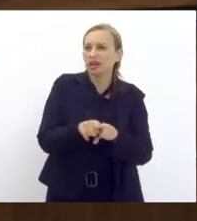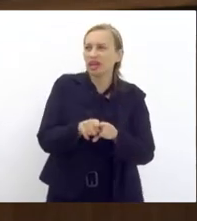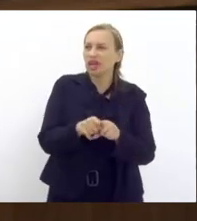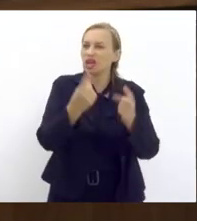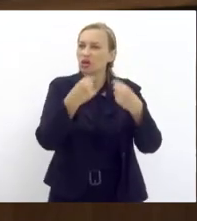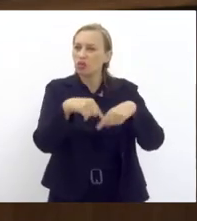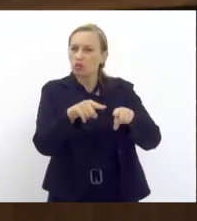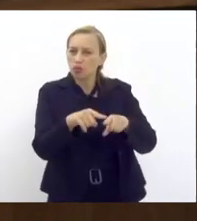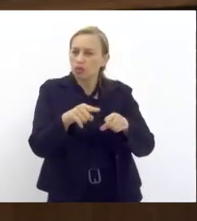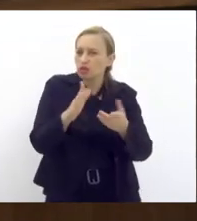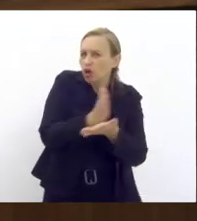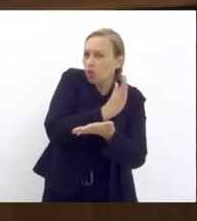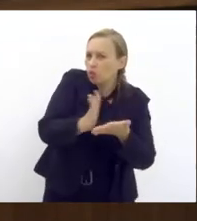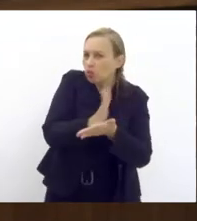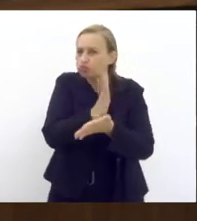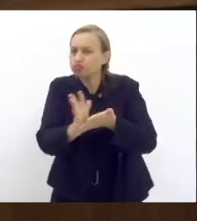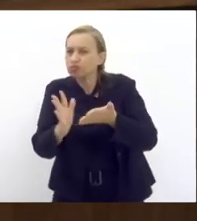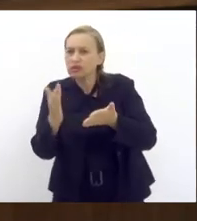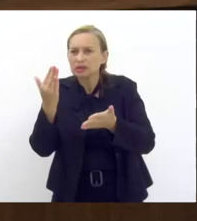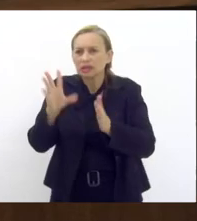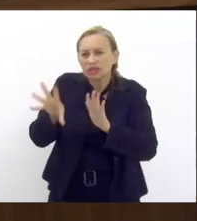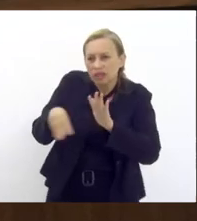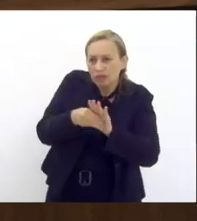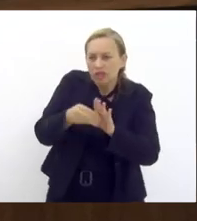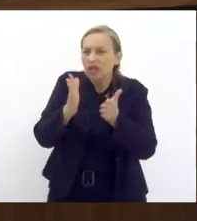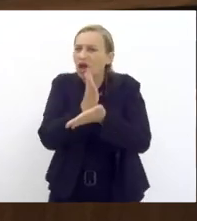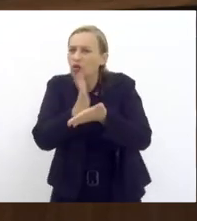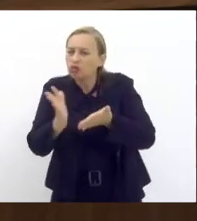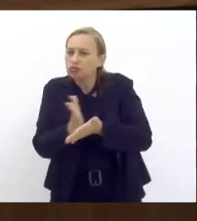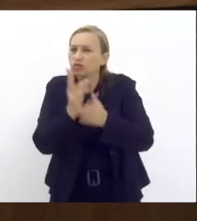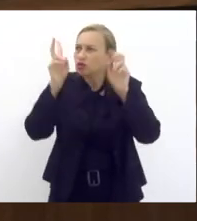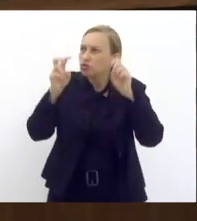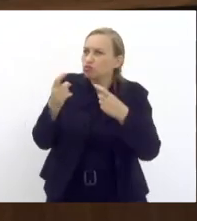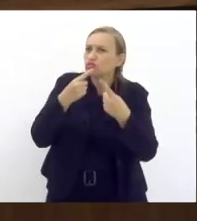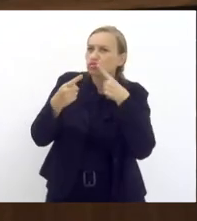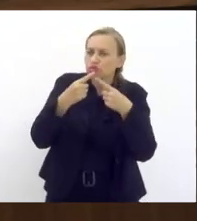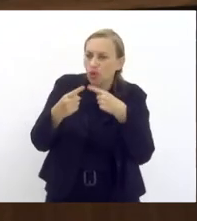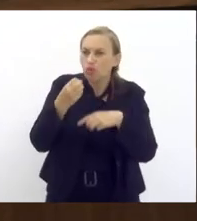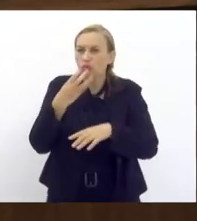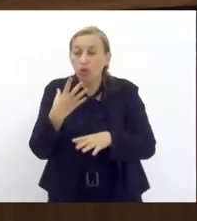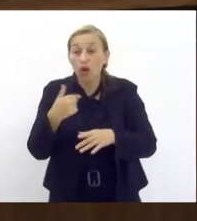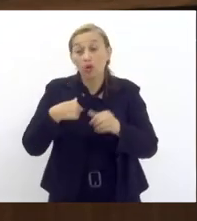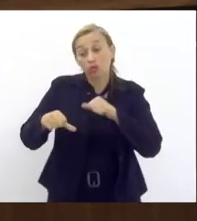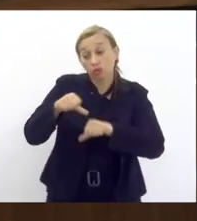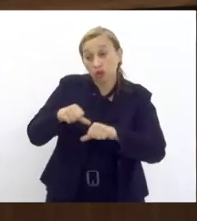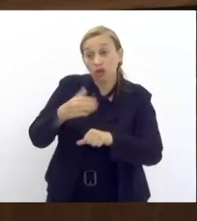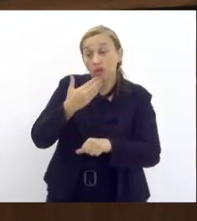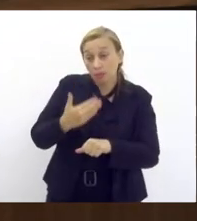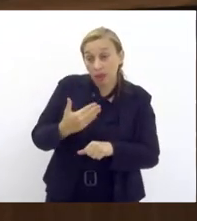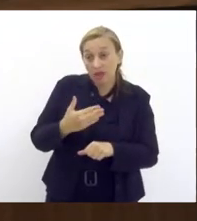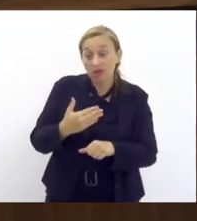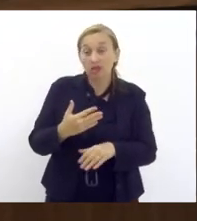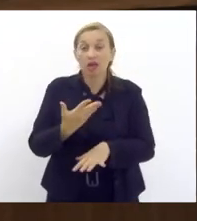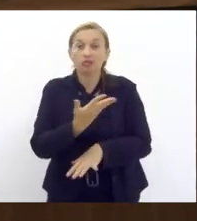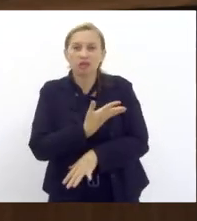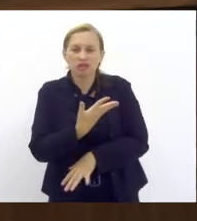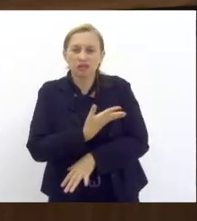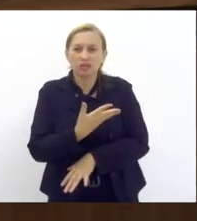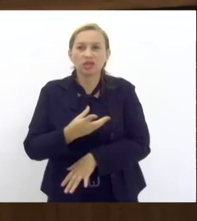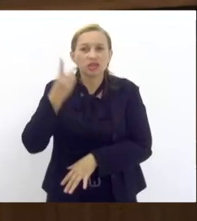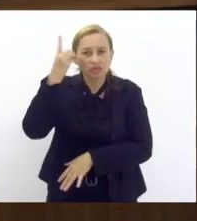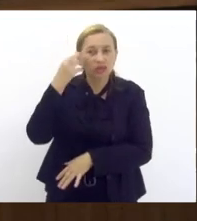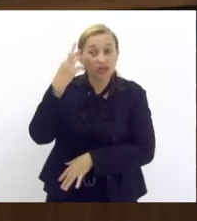propor algumas emendas e entender que algumas questões são relevantes para a discussão. Eu, ao contrário, e aí peço vênia à minha querida deputada